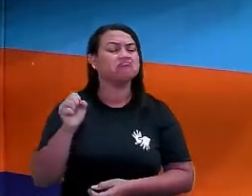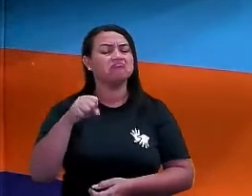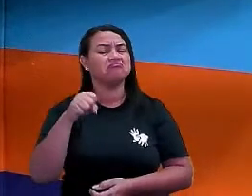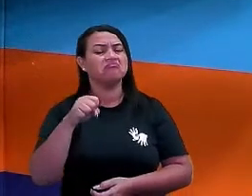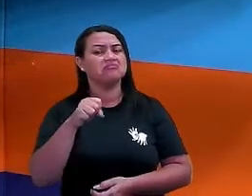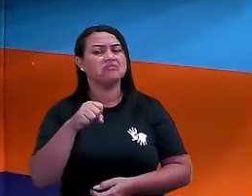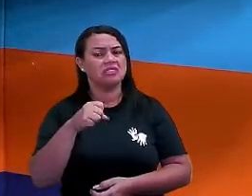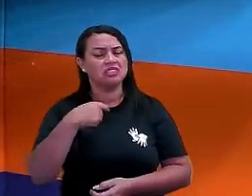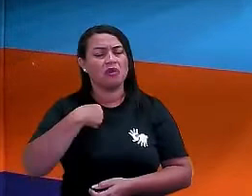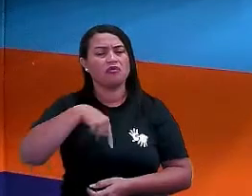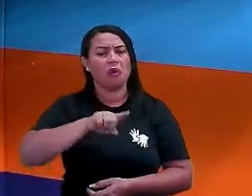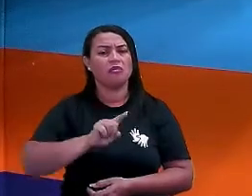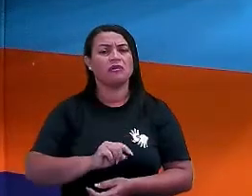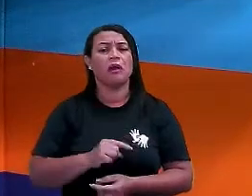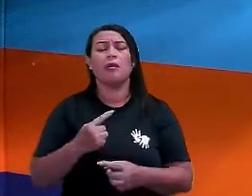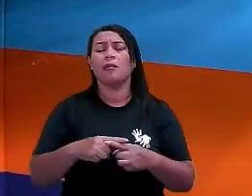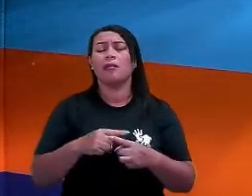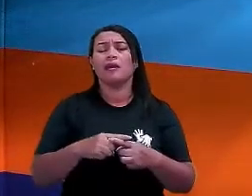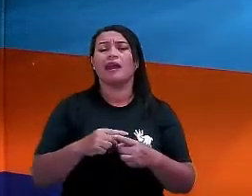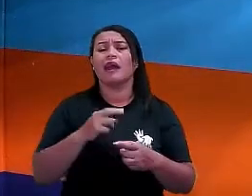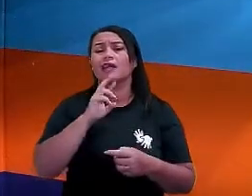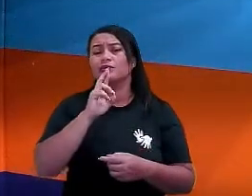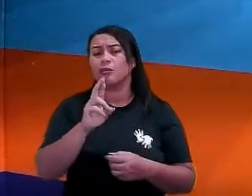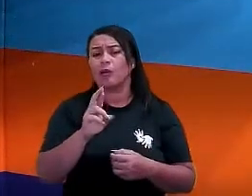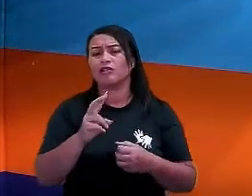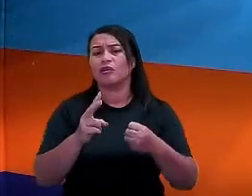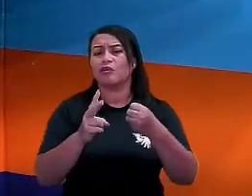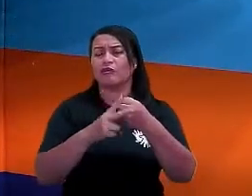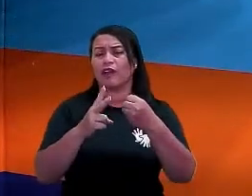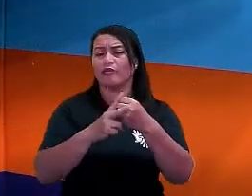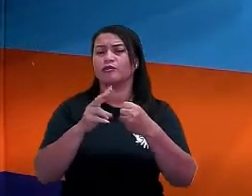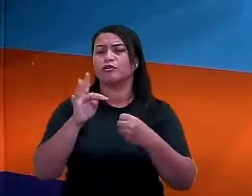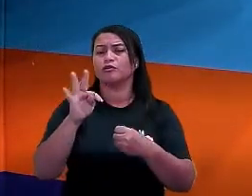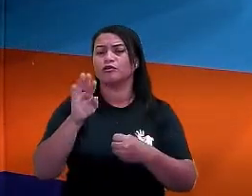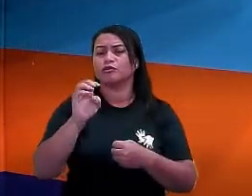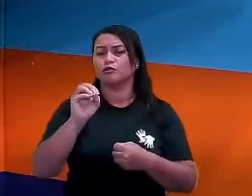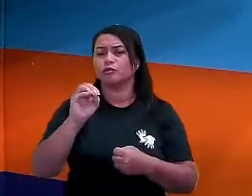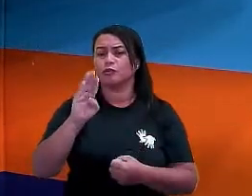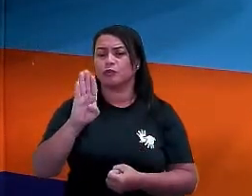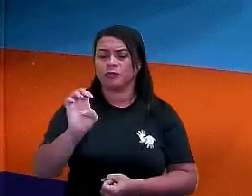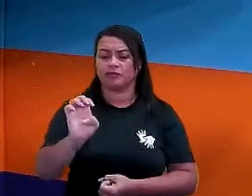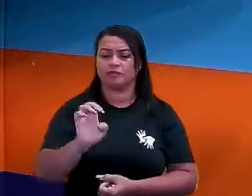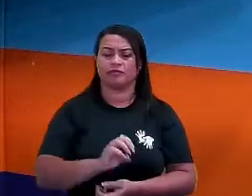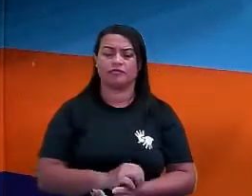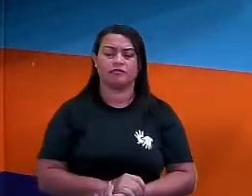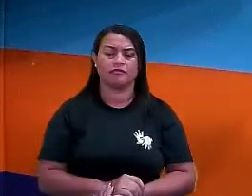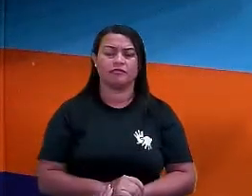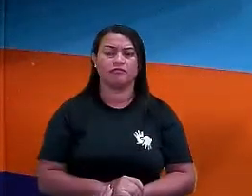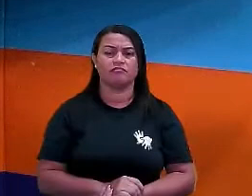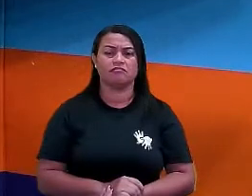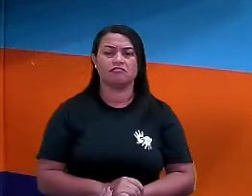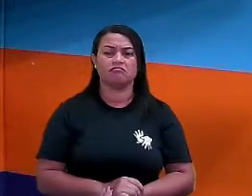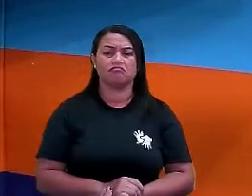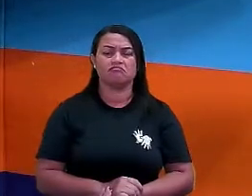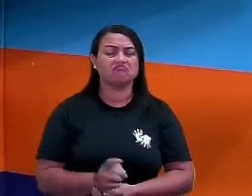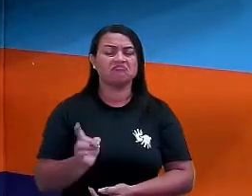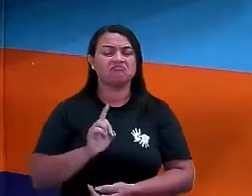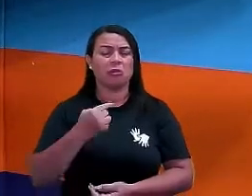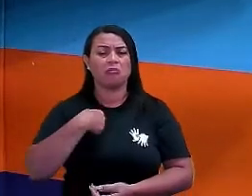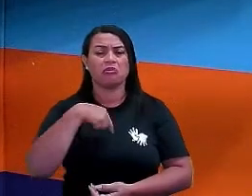Por que a resposta foi com o verbo to be? Porque a pergunta foi com o verbo to be. Tá? Ou, no, I am not. Não, eu não